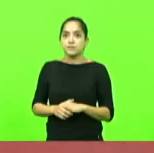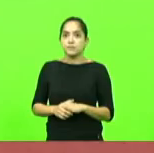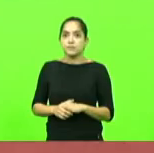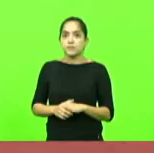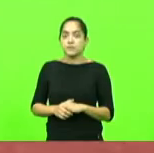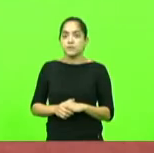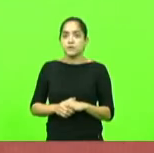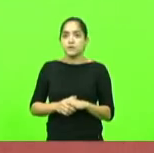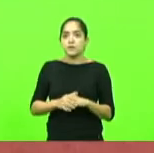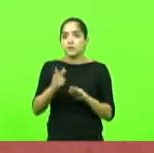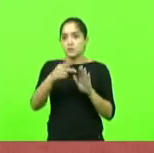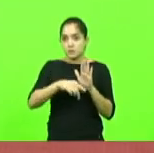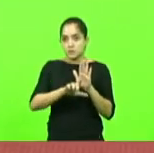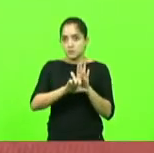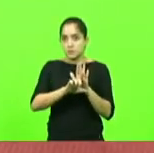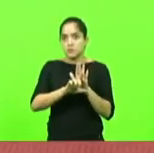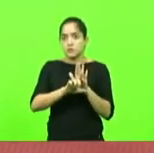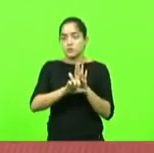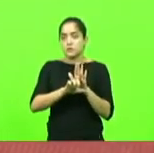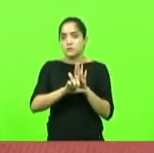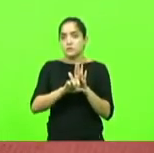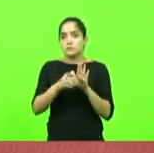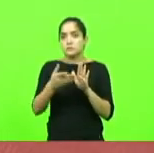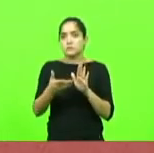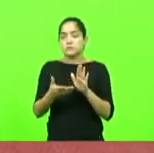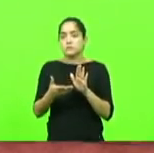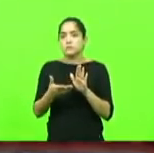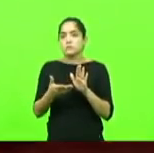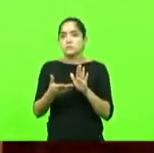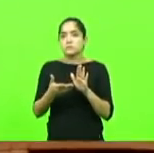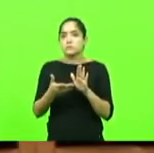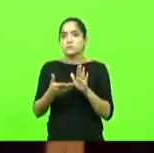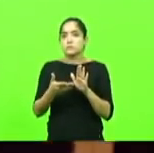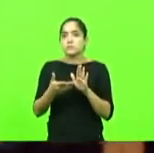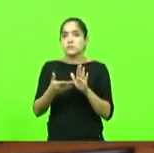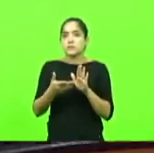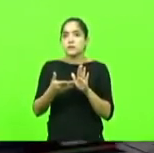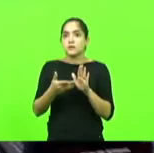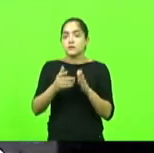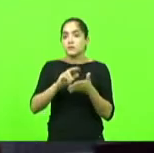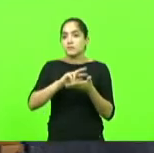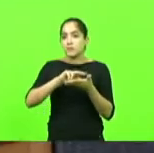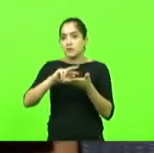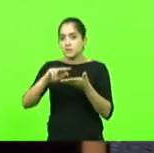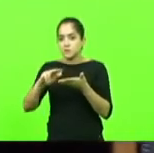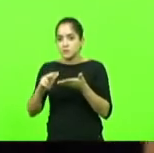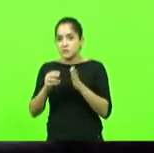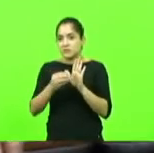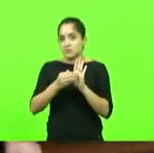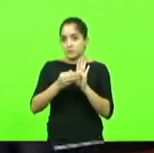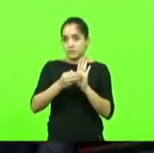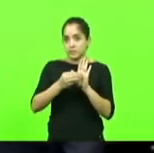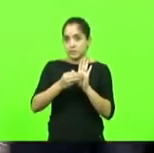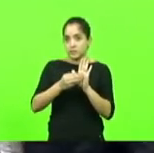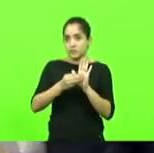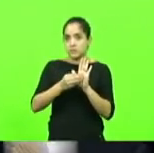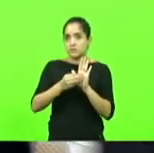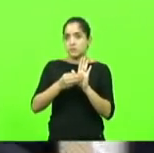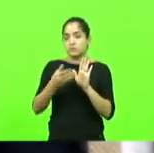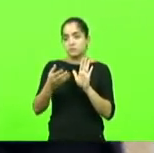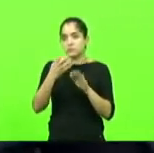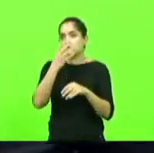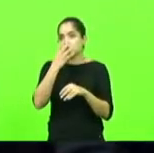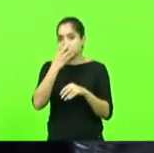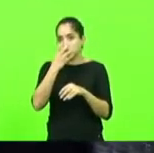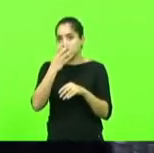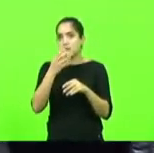na minha opinião, ele deixa muitos pontos em aberto, e eu acredito que os animais, claro, devem